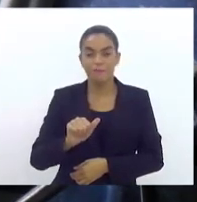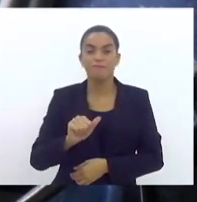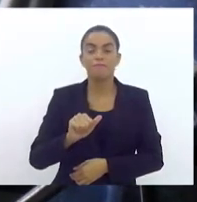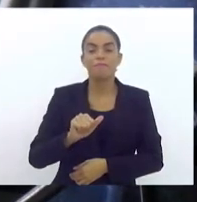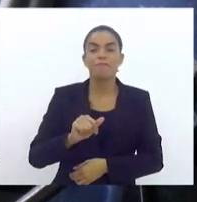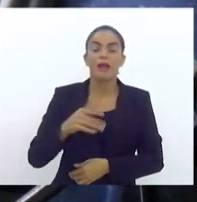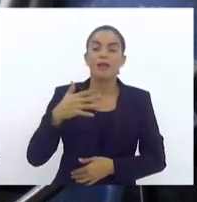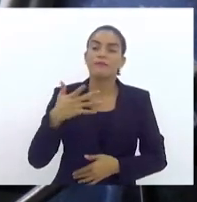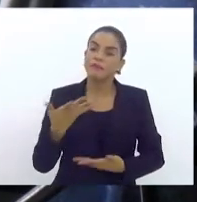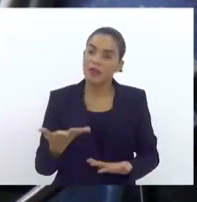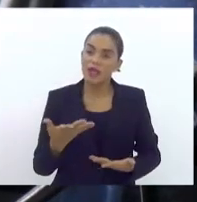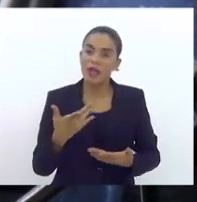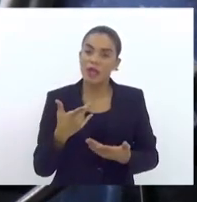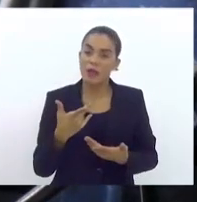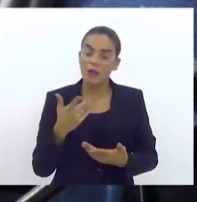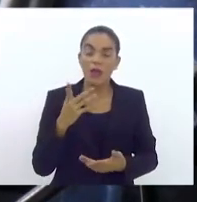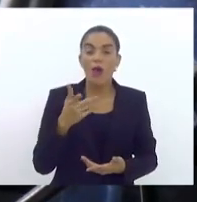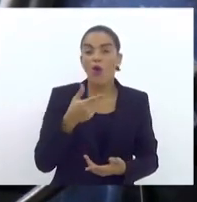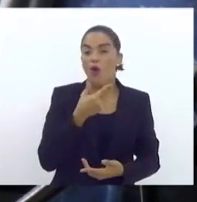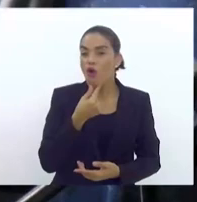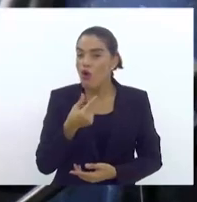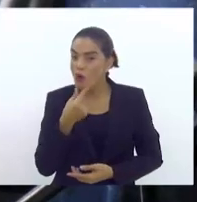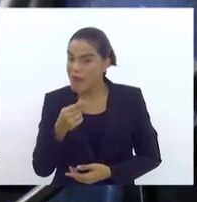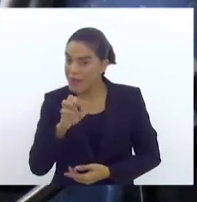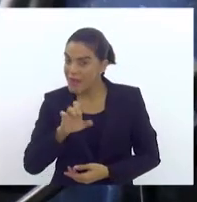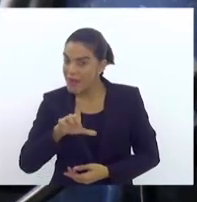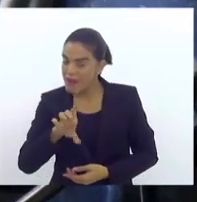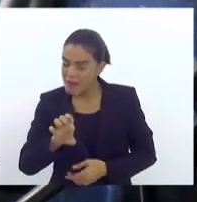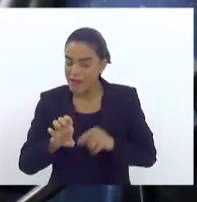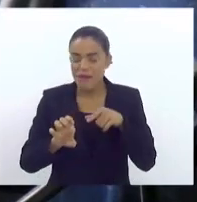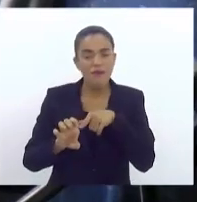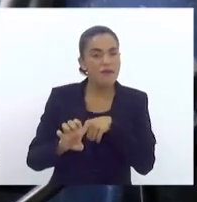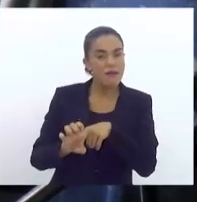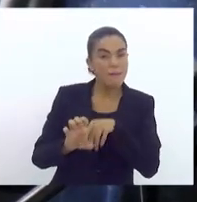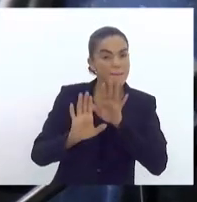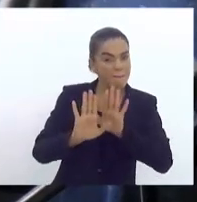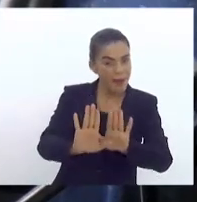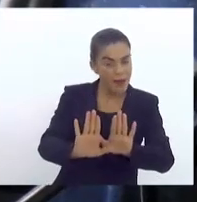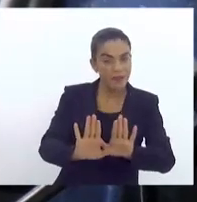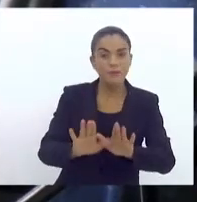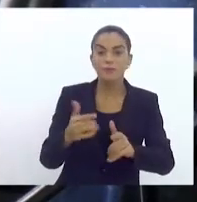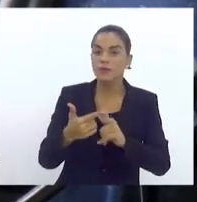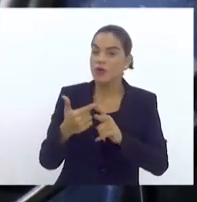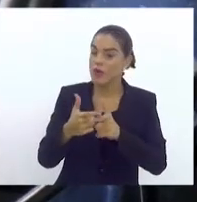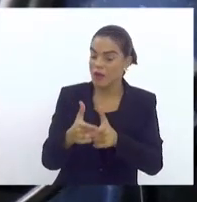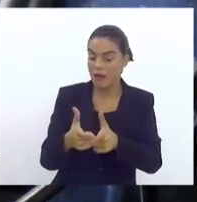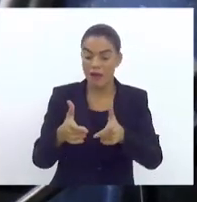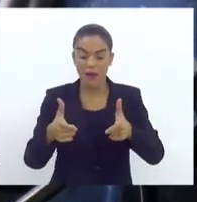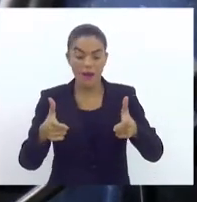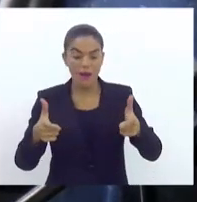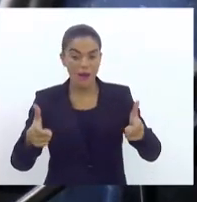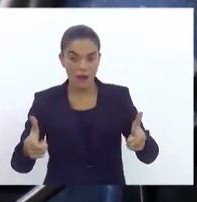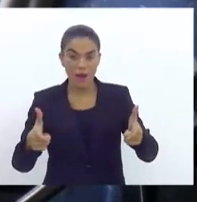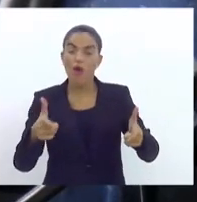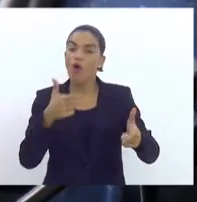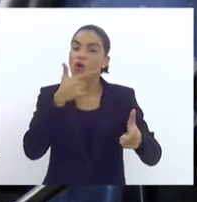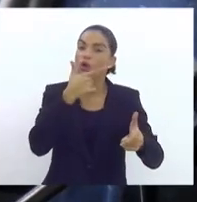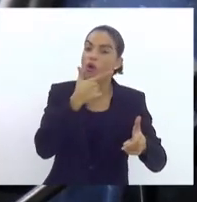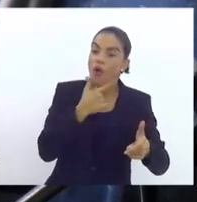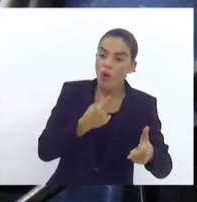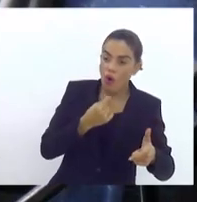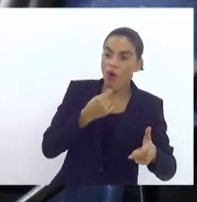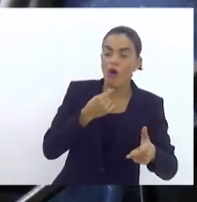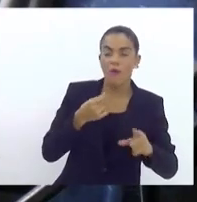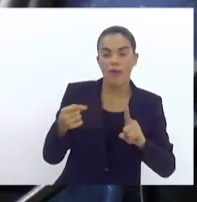ele continue perseguindo e aqui eu falo ele né e esclareço porque predominantemente são os homens